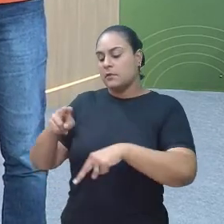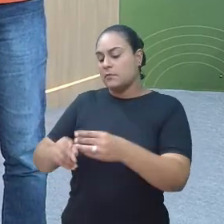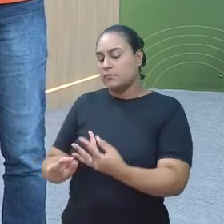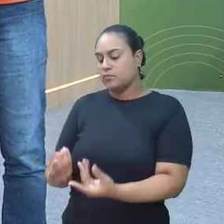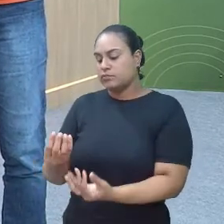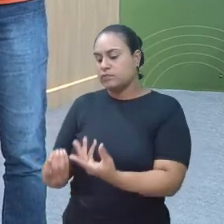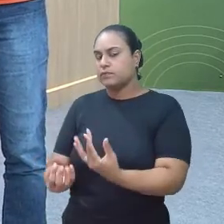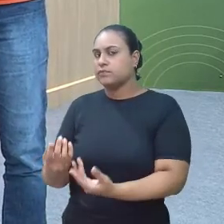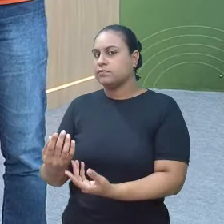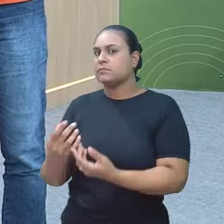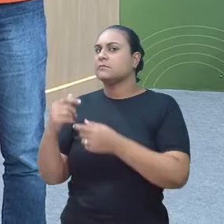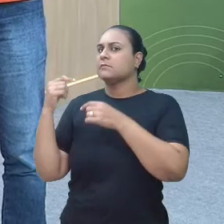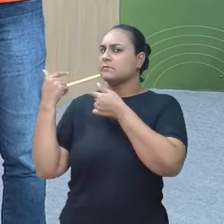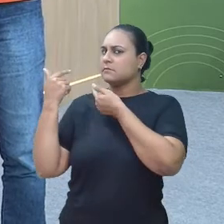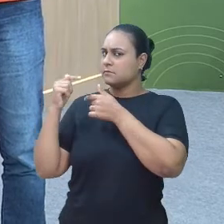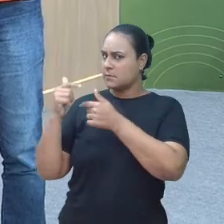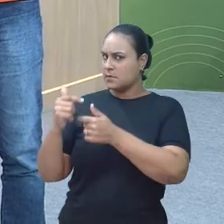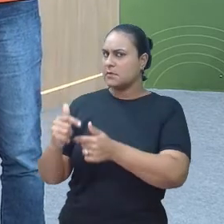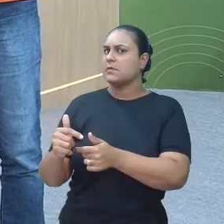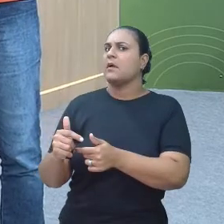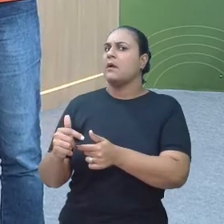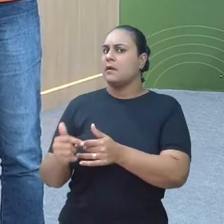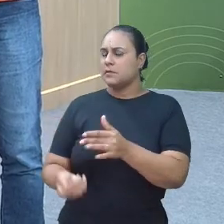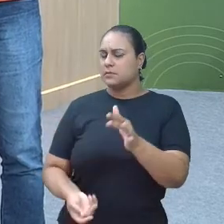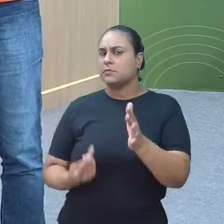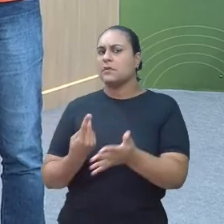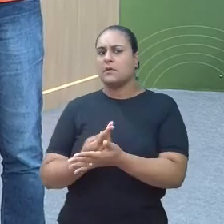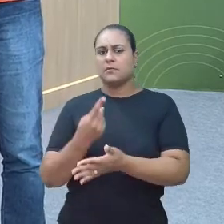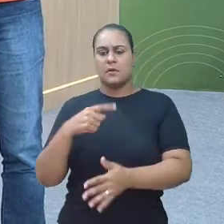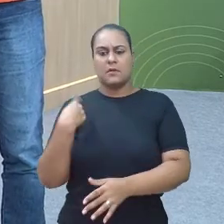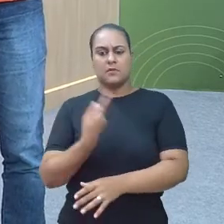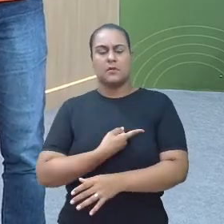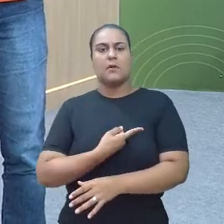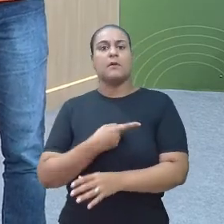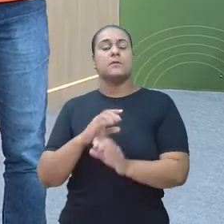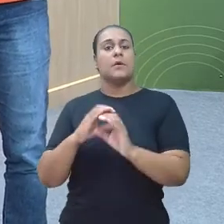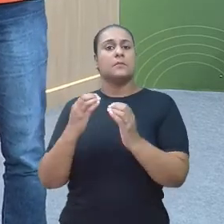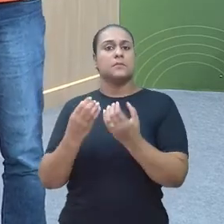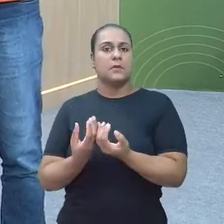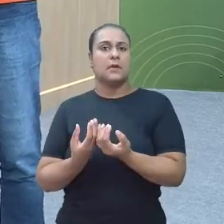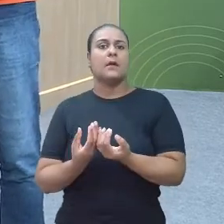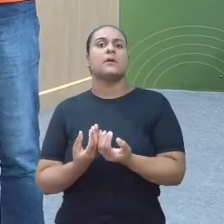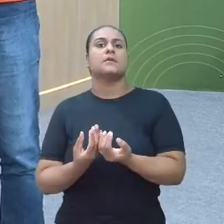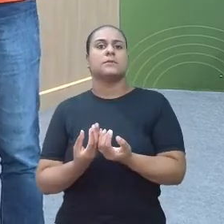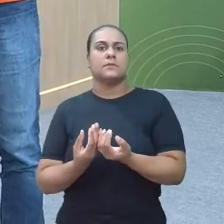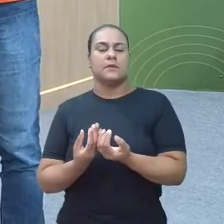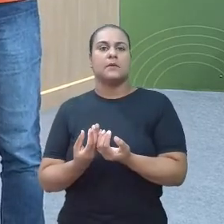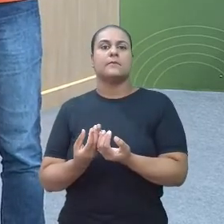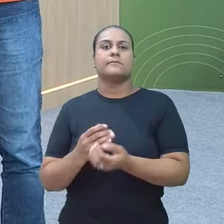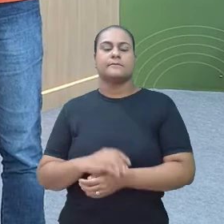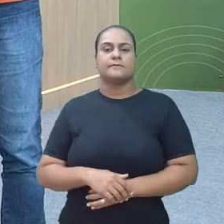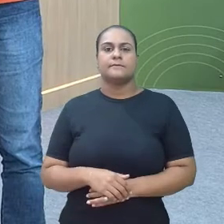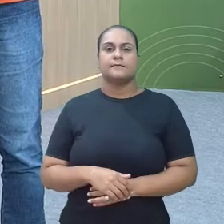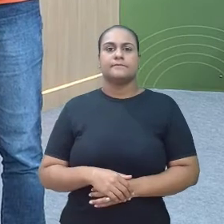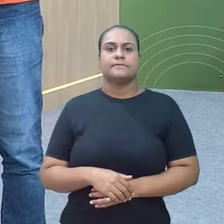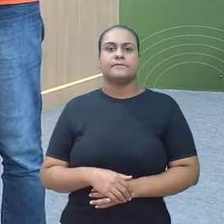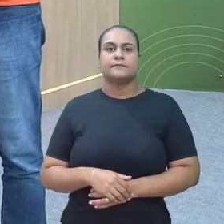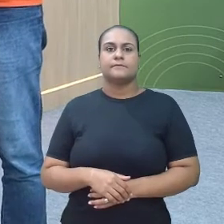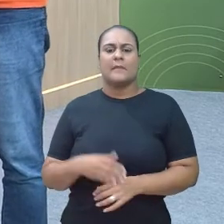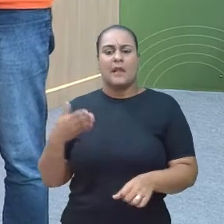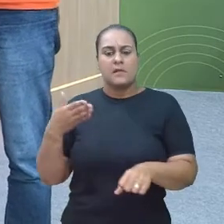são tradições, né, que são realizadas na nossa comunidade e acabam se inserindo no campo dessa cultura